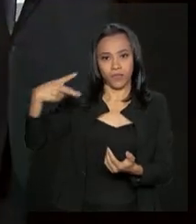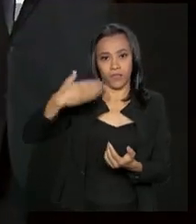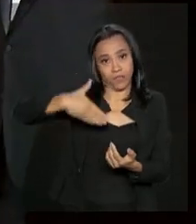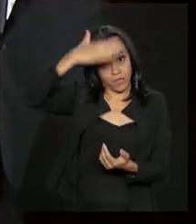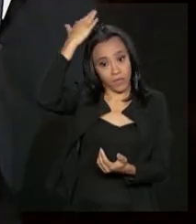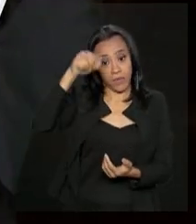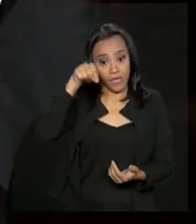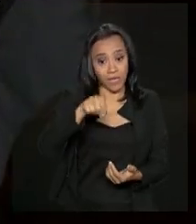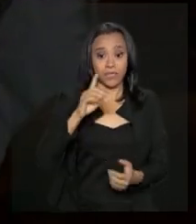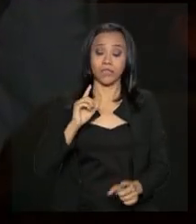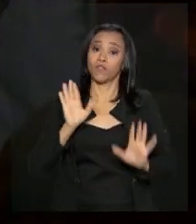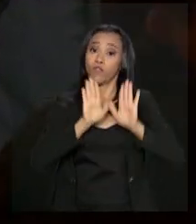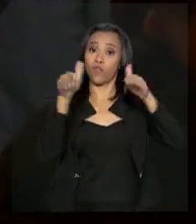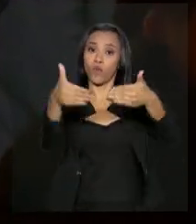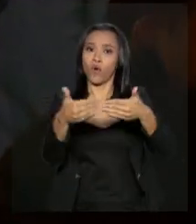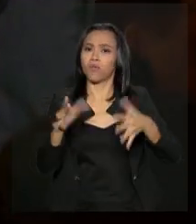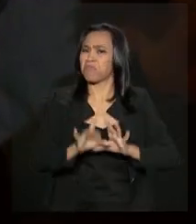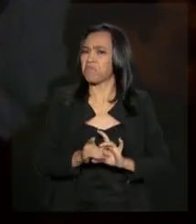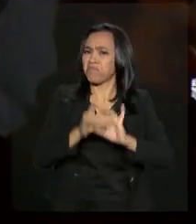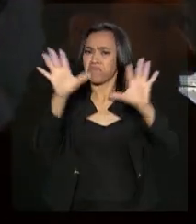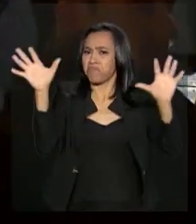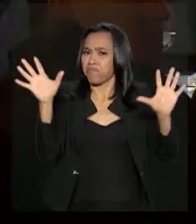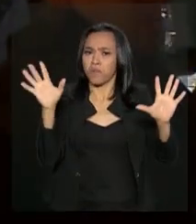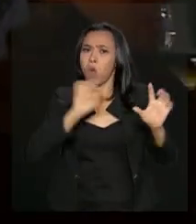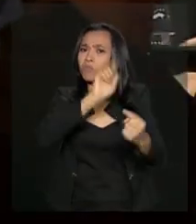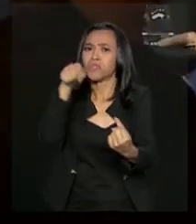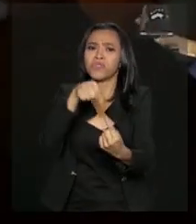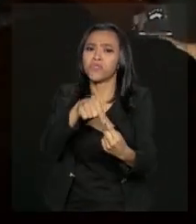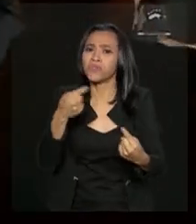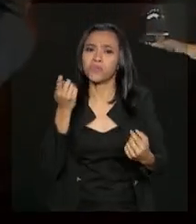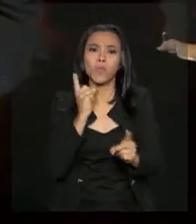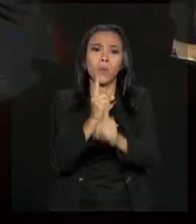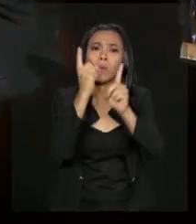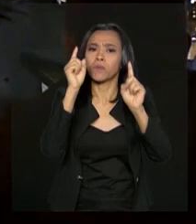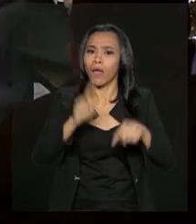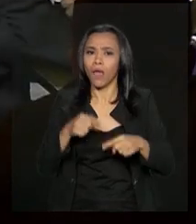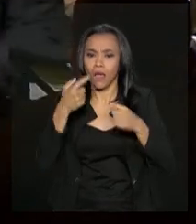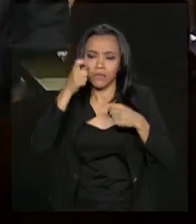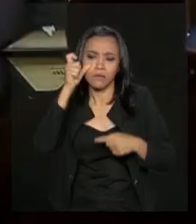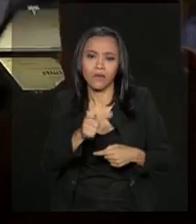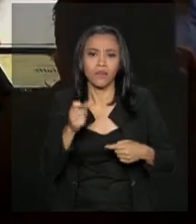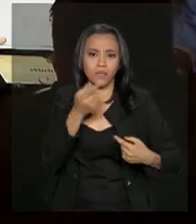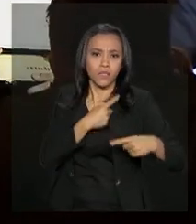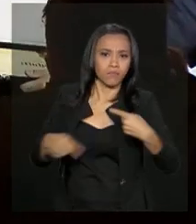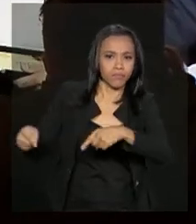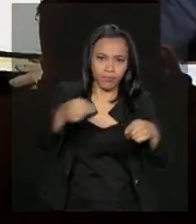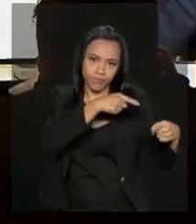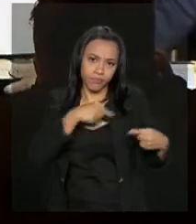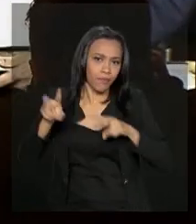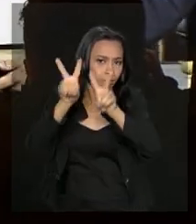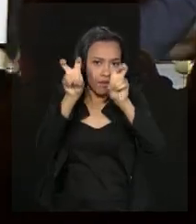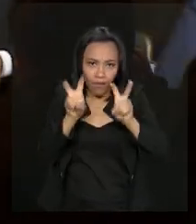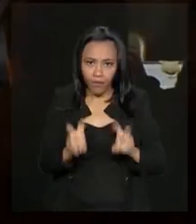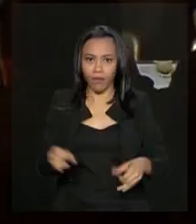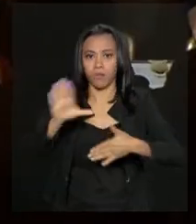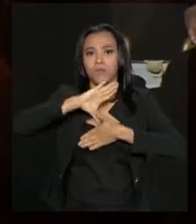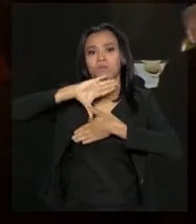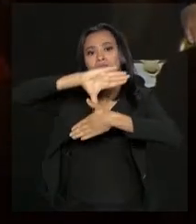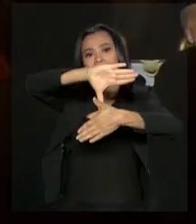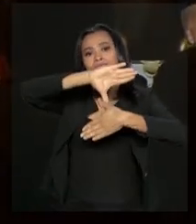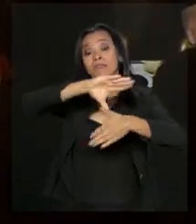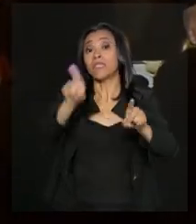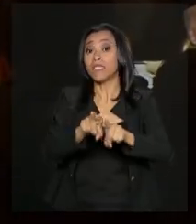instituição independente os o objetivo é discutir os temas de interesse do continente americano e fomentar a